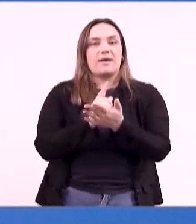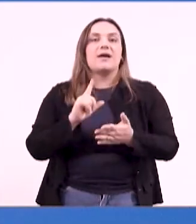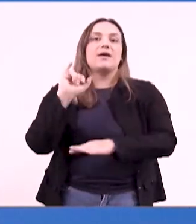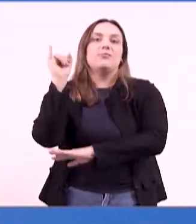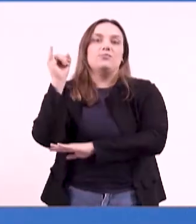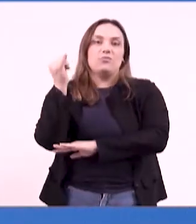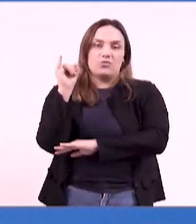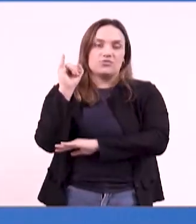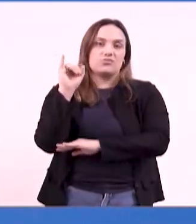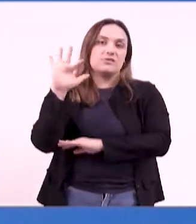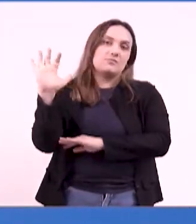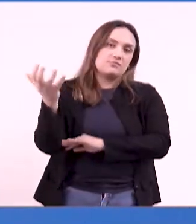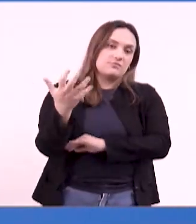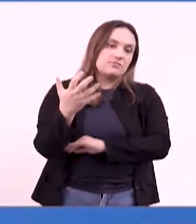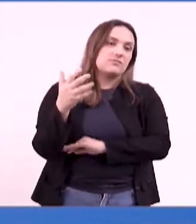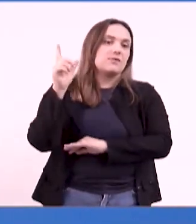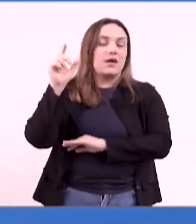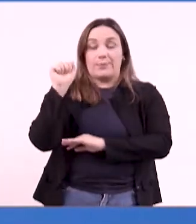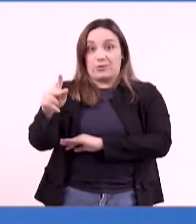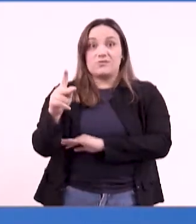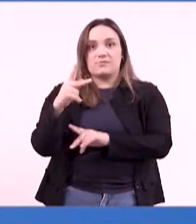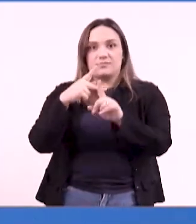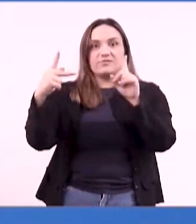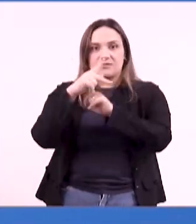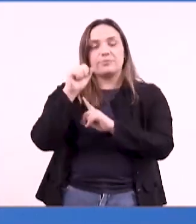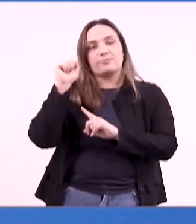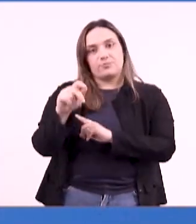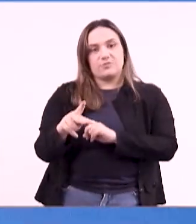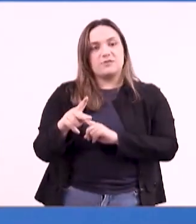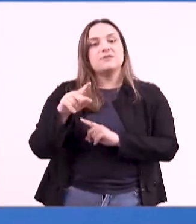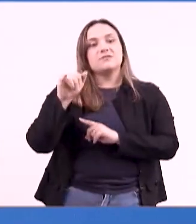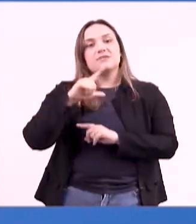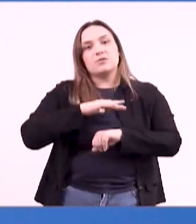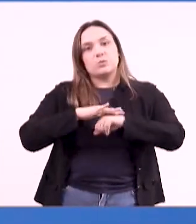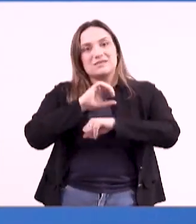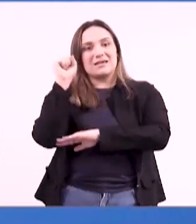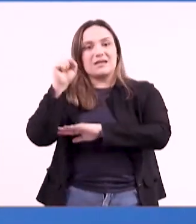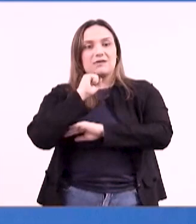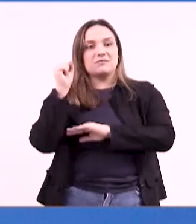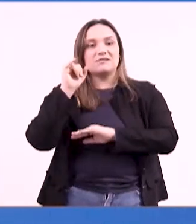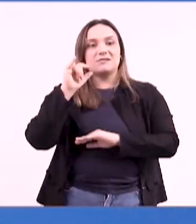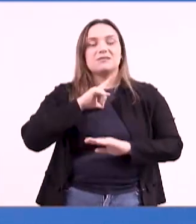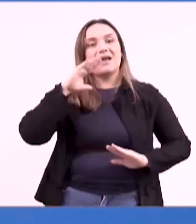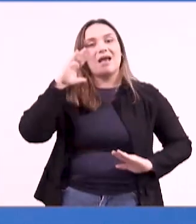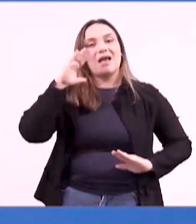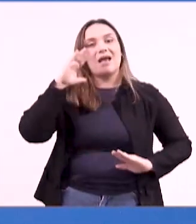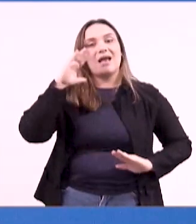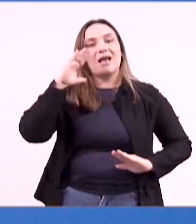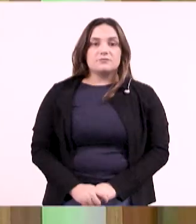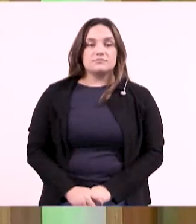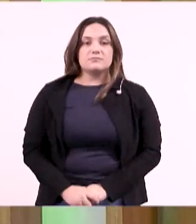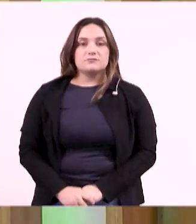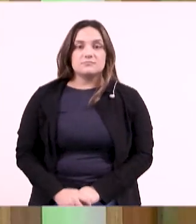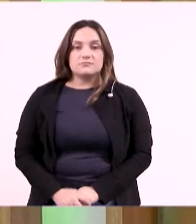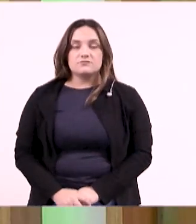servidores aposentados que têm comorbidade e que ganham até 3 salários mínimos.